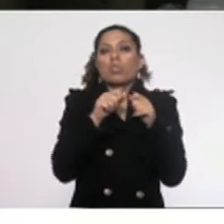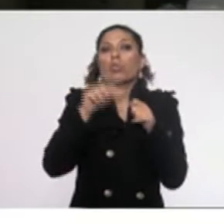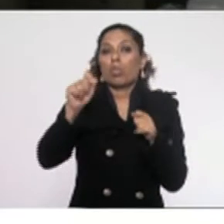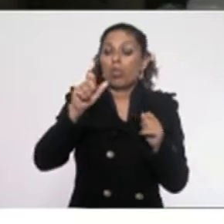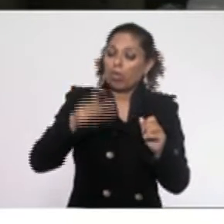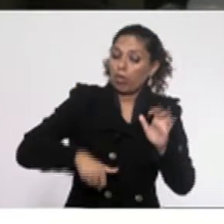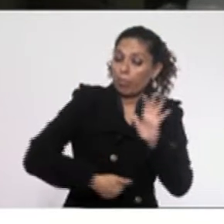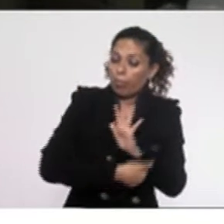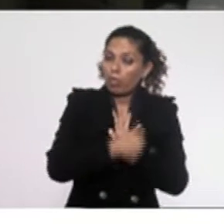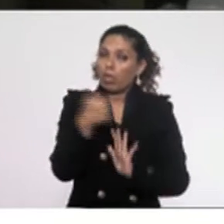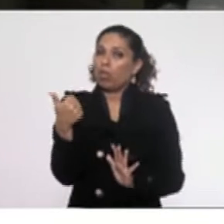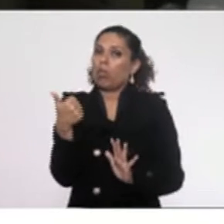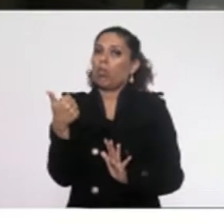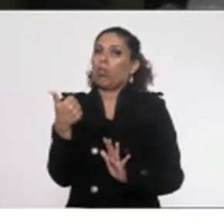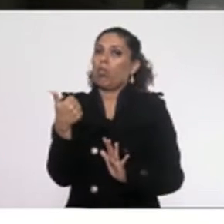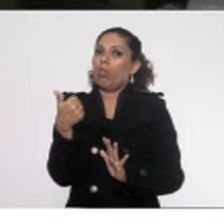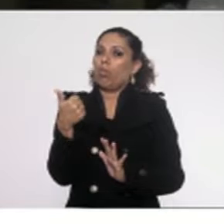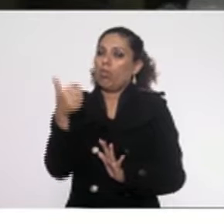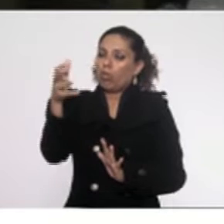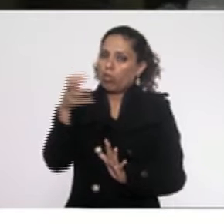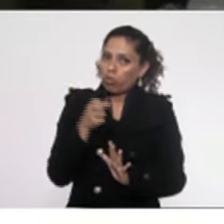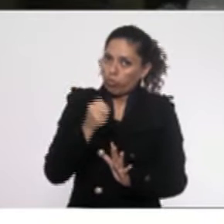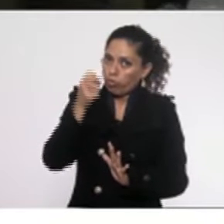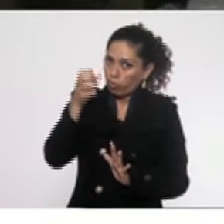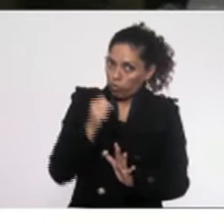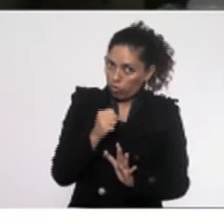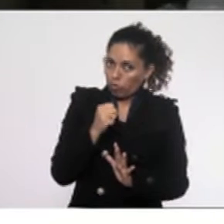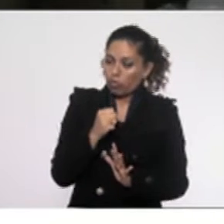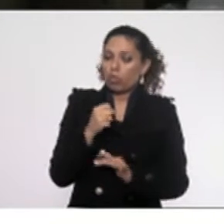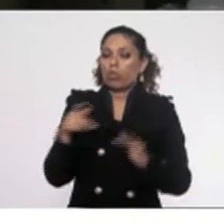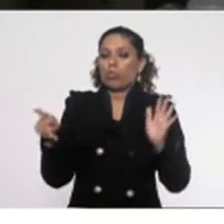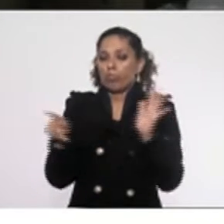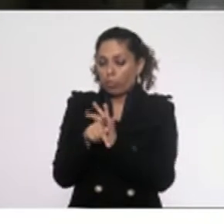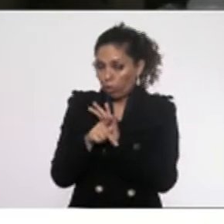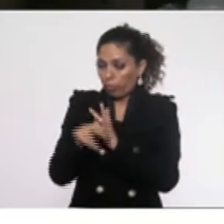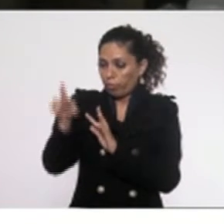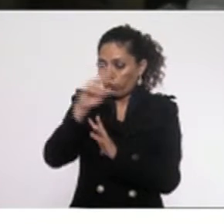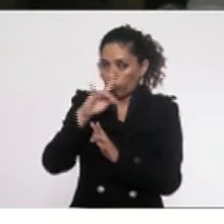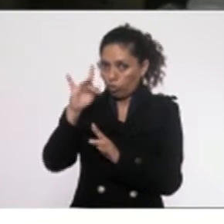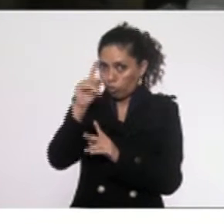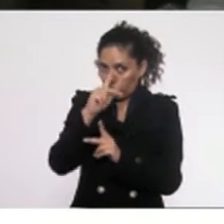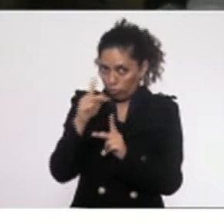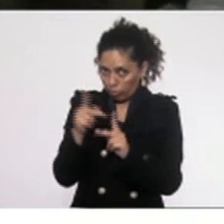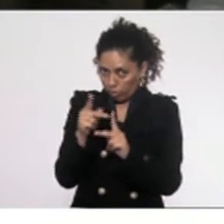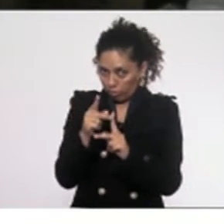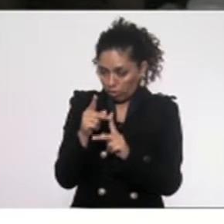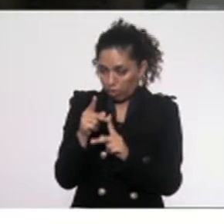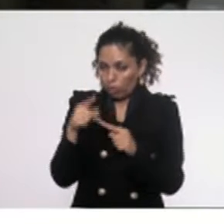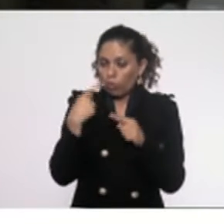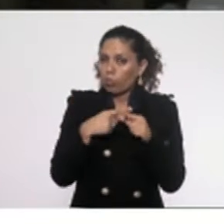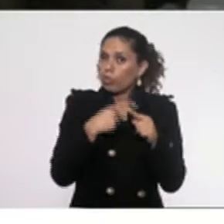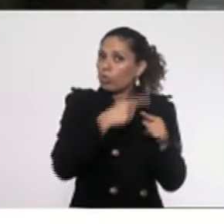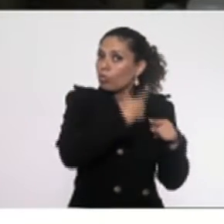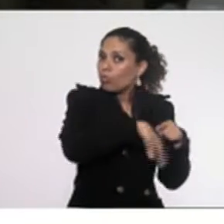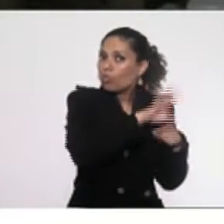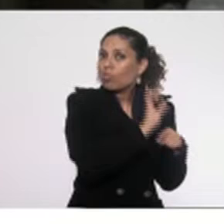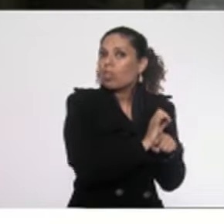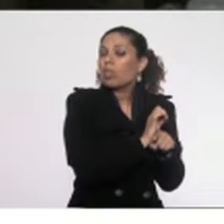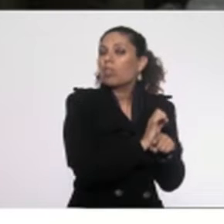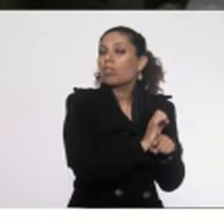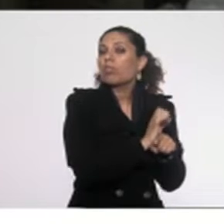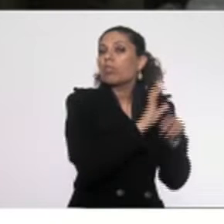gente contar com um recurso que seja originário do Rio Previdência, para que o Estado não